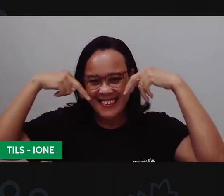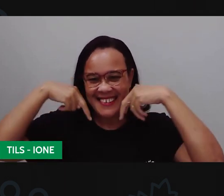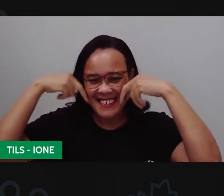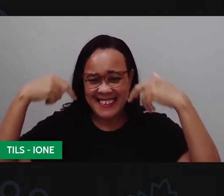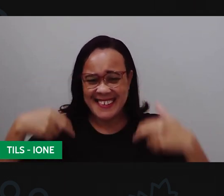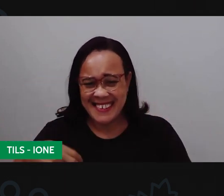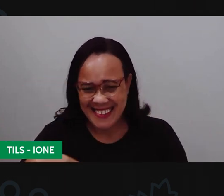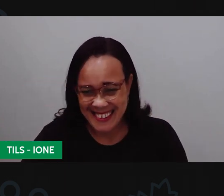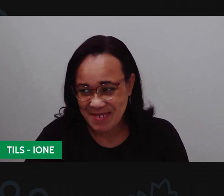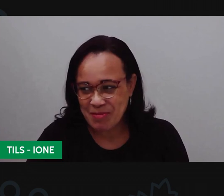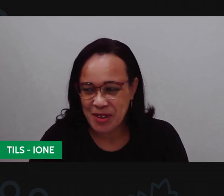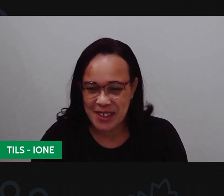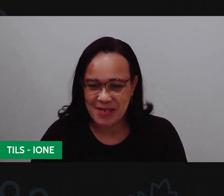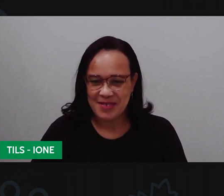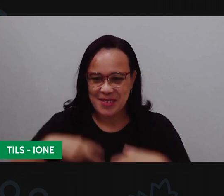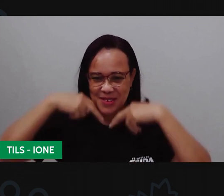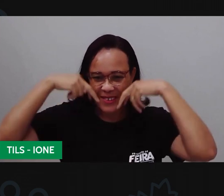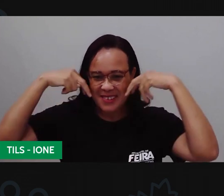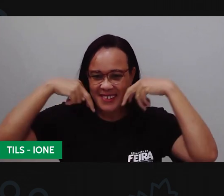tímida, Ione?